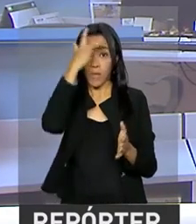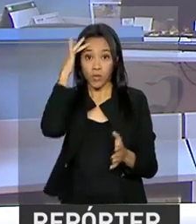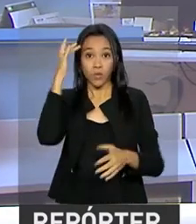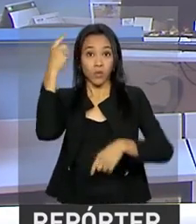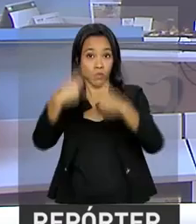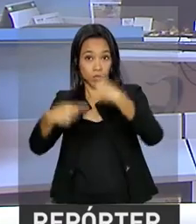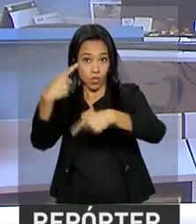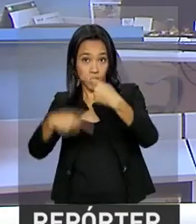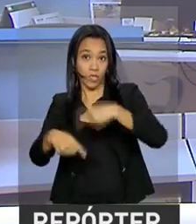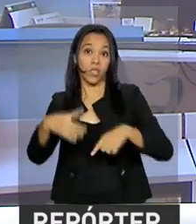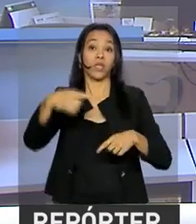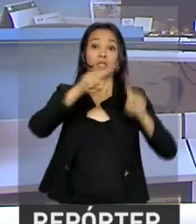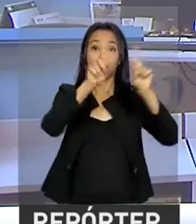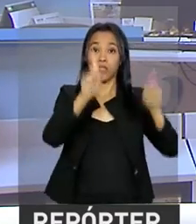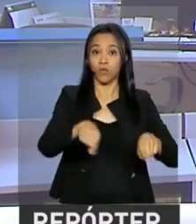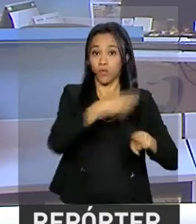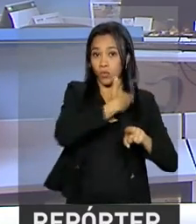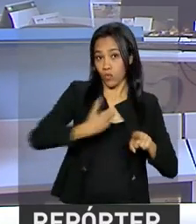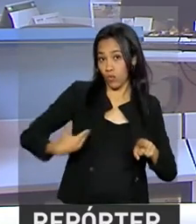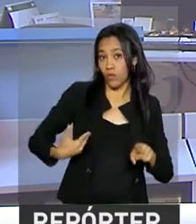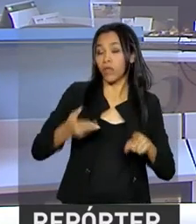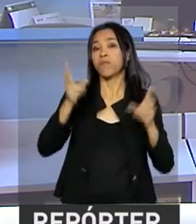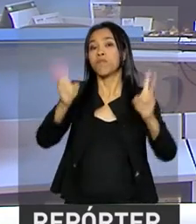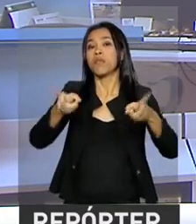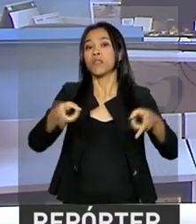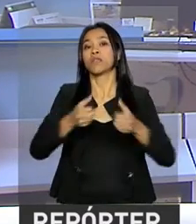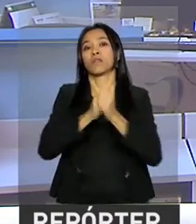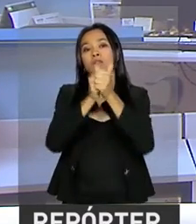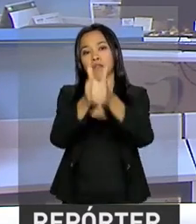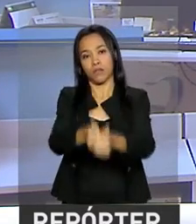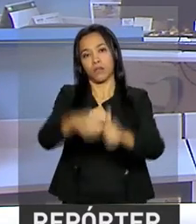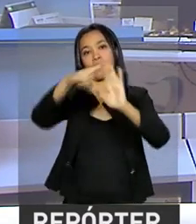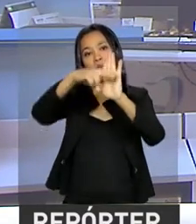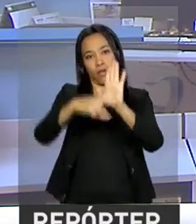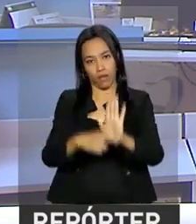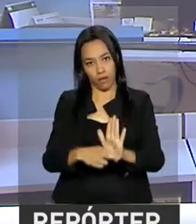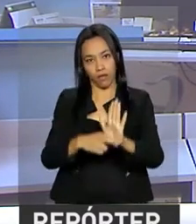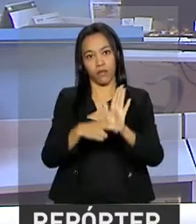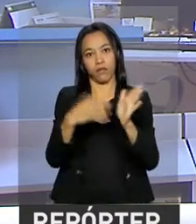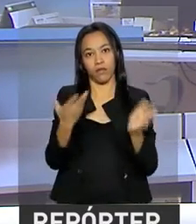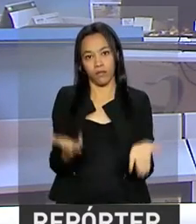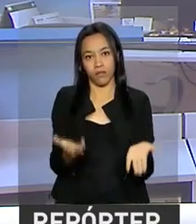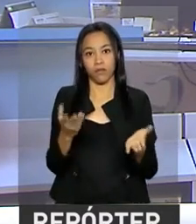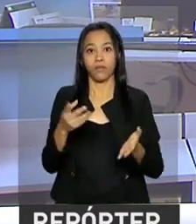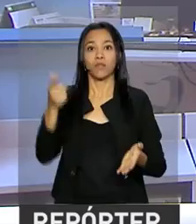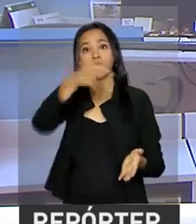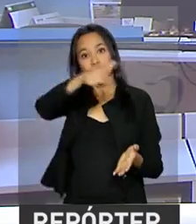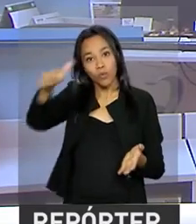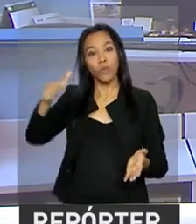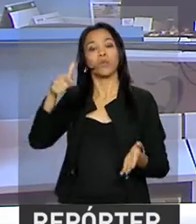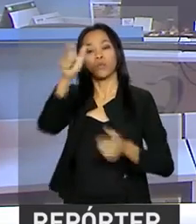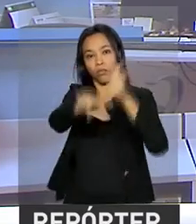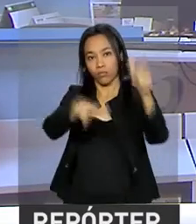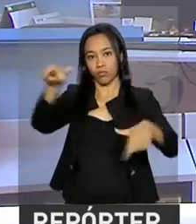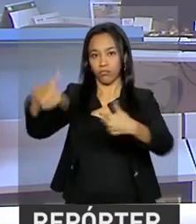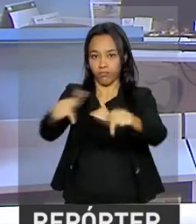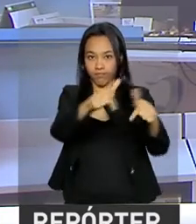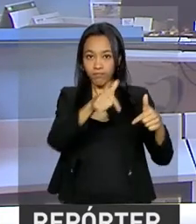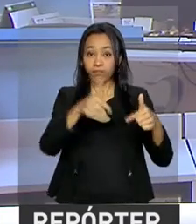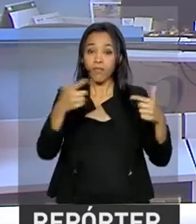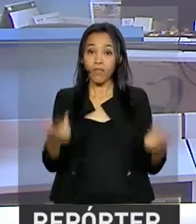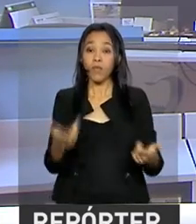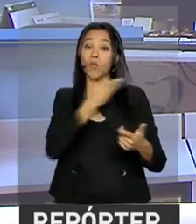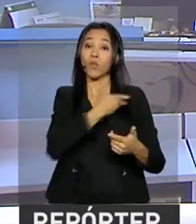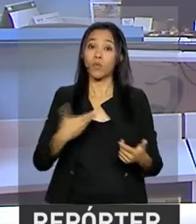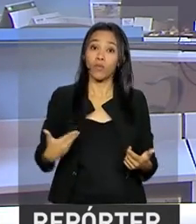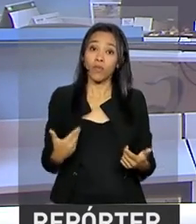servidores públicos passariam a seguir as mesmas regras dos demais trabalhadores. De acordo com o governo, a reforma